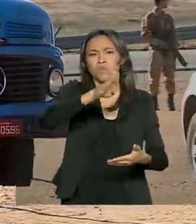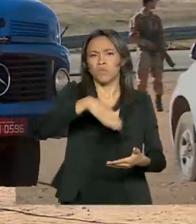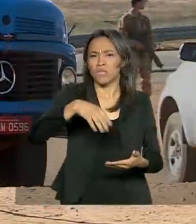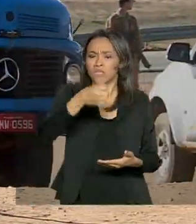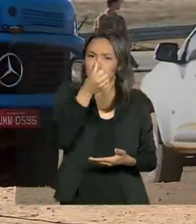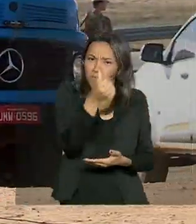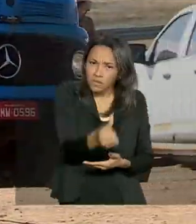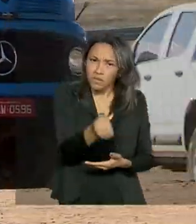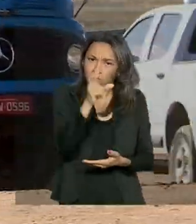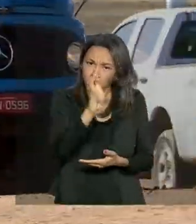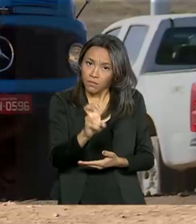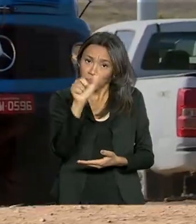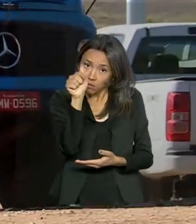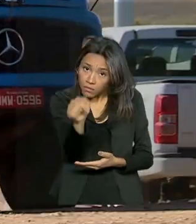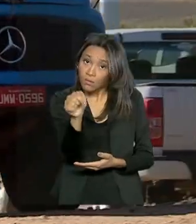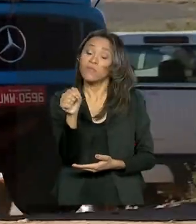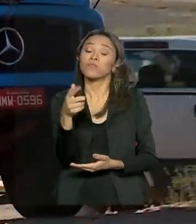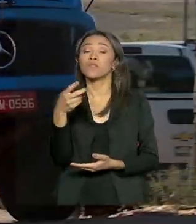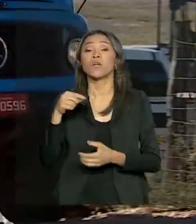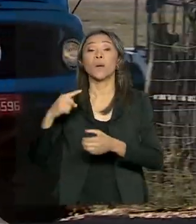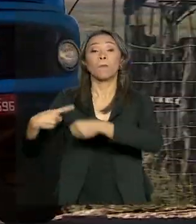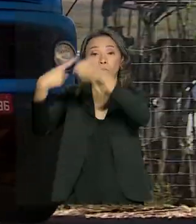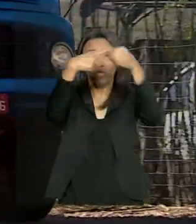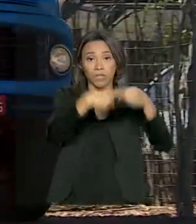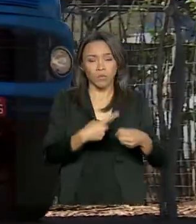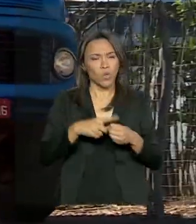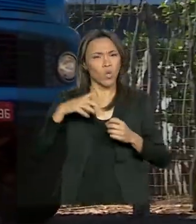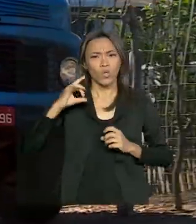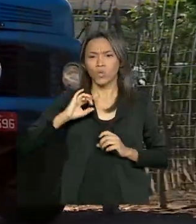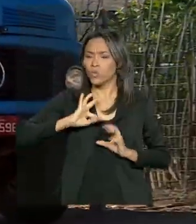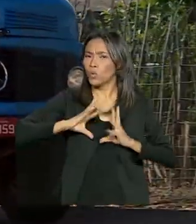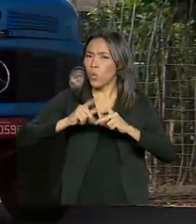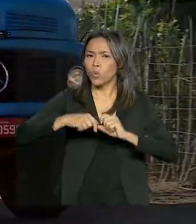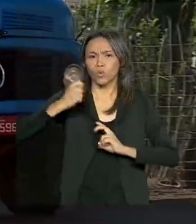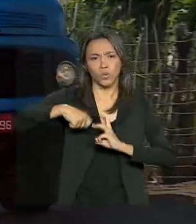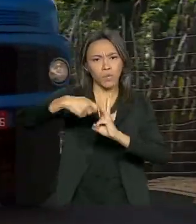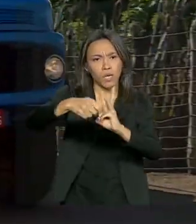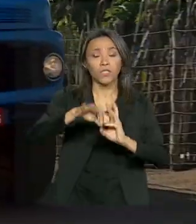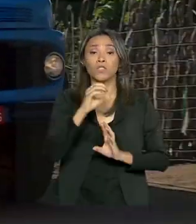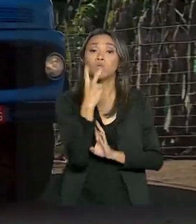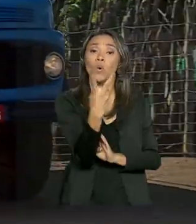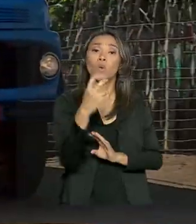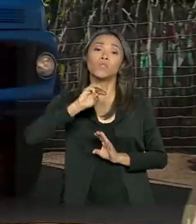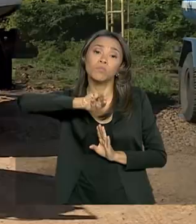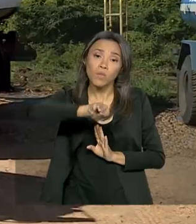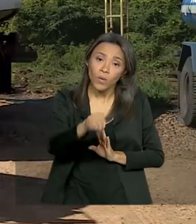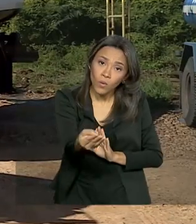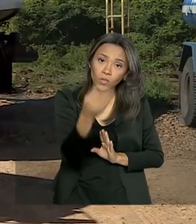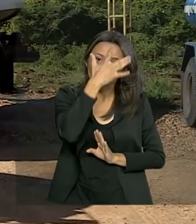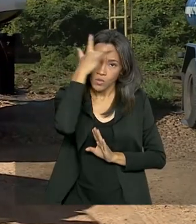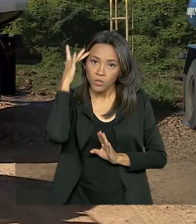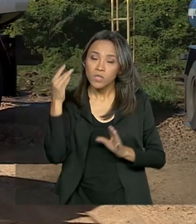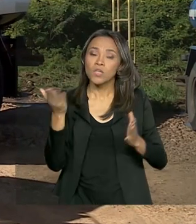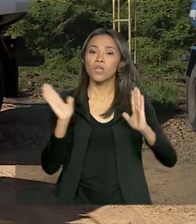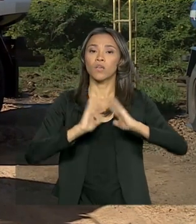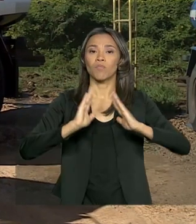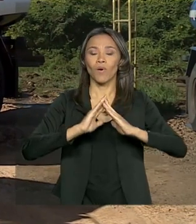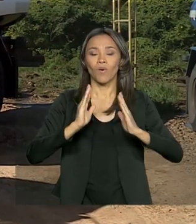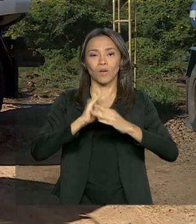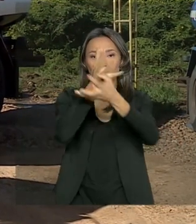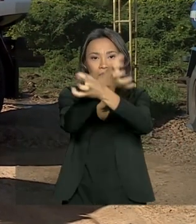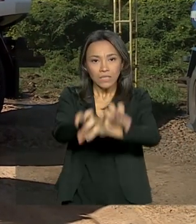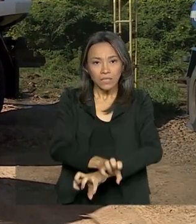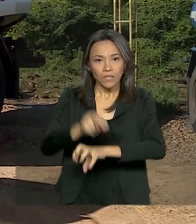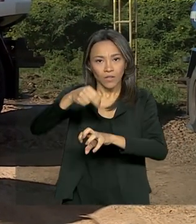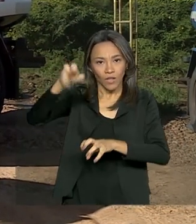municípios. São atendidas todos os meses 2 milhões de pessoas do semiárido nordestino e do norte de Minas